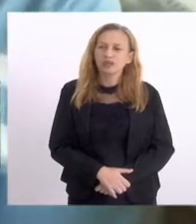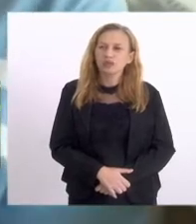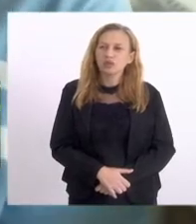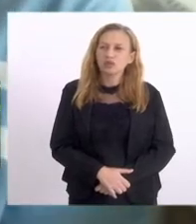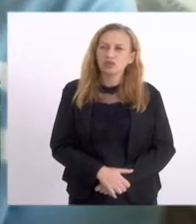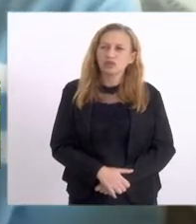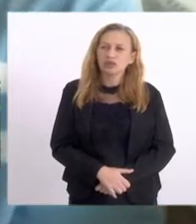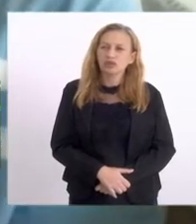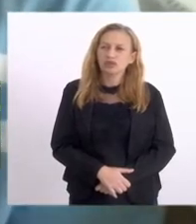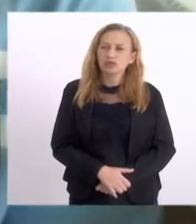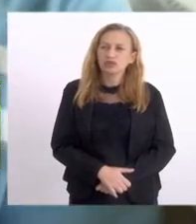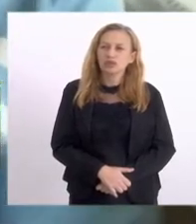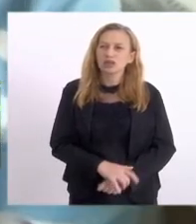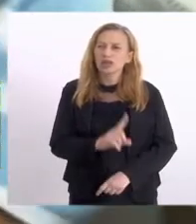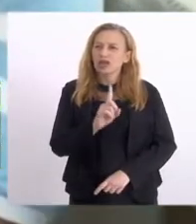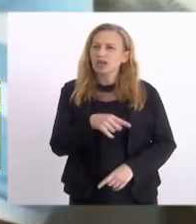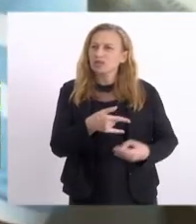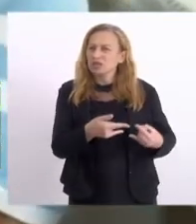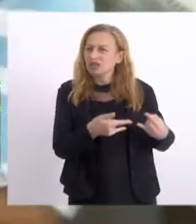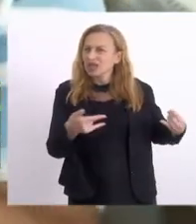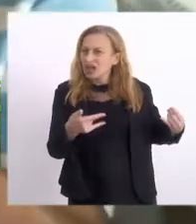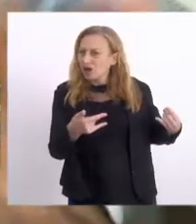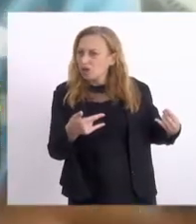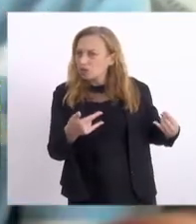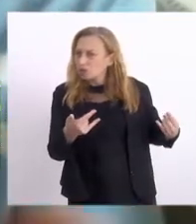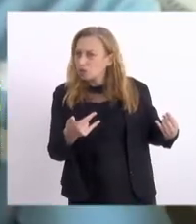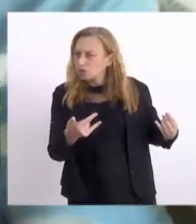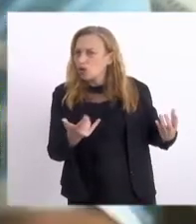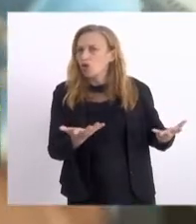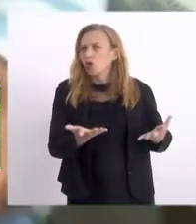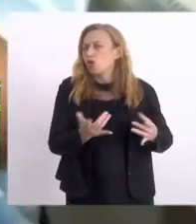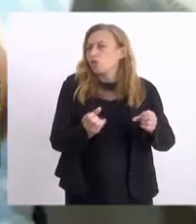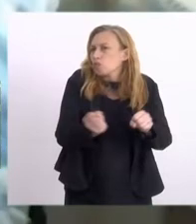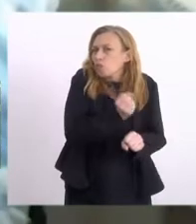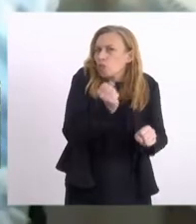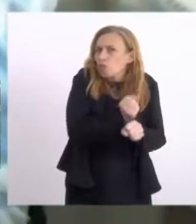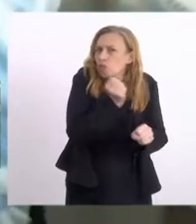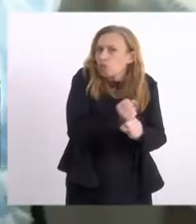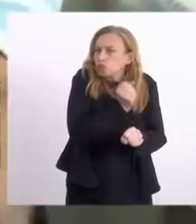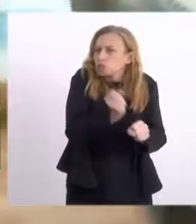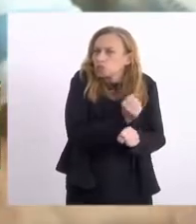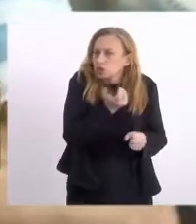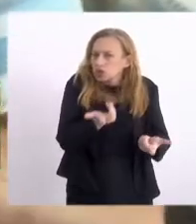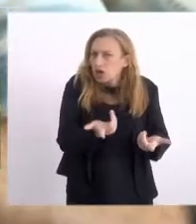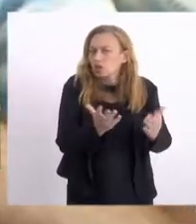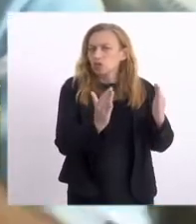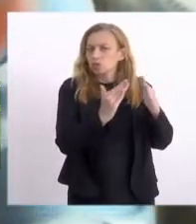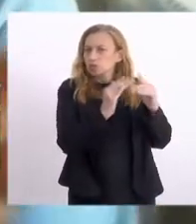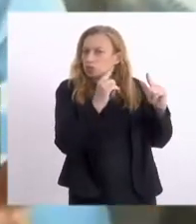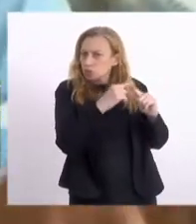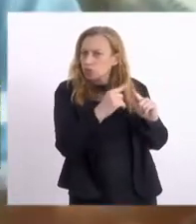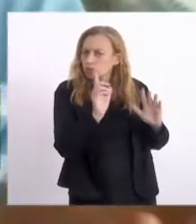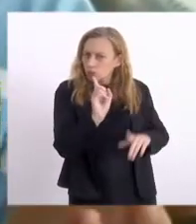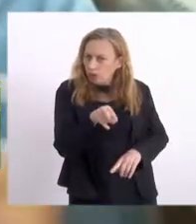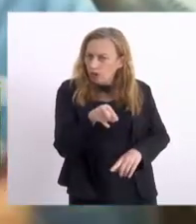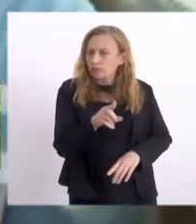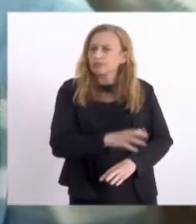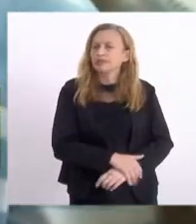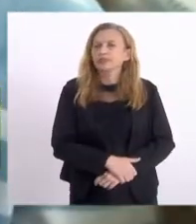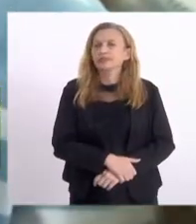Não é imaterial, é material. Seja uma construção, um monumento, porra, é